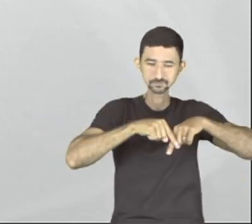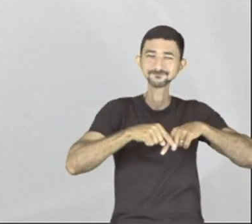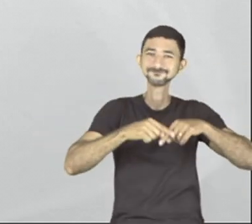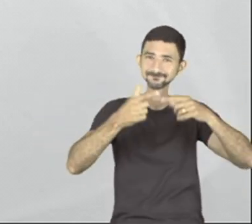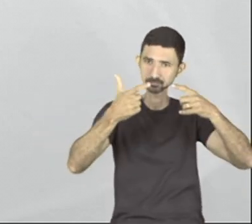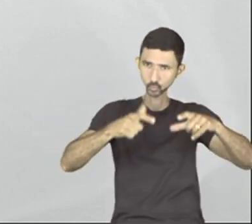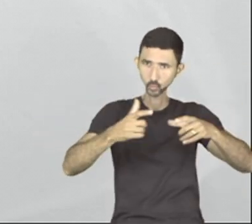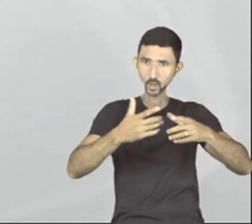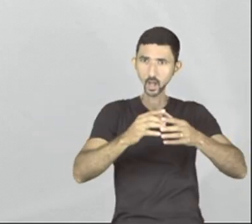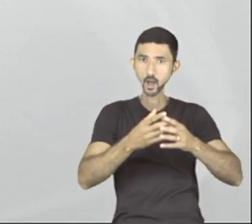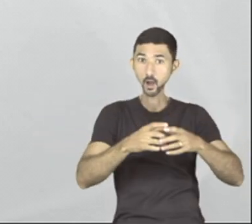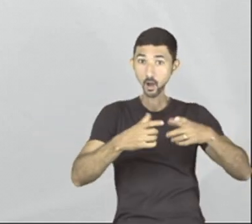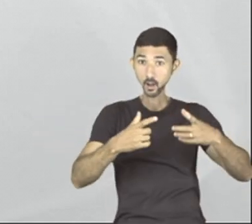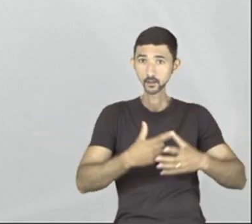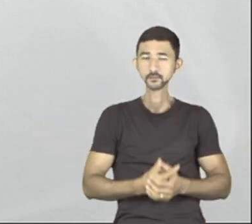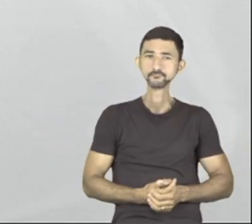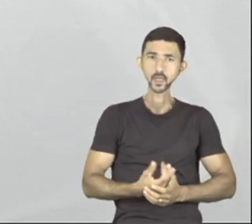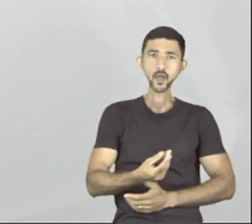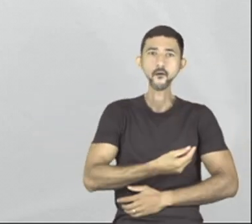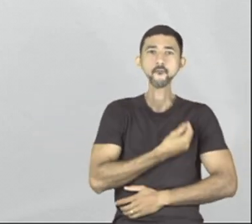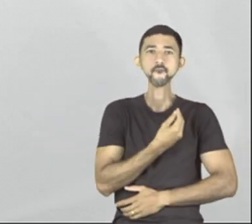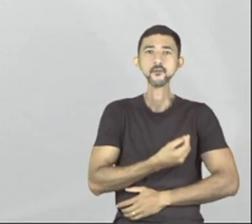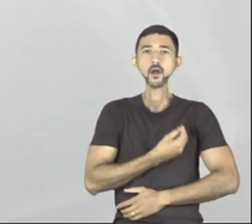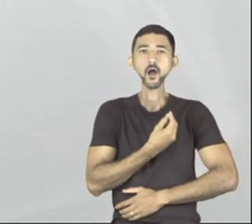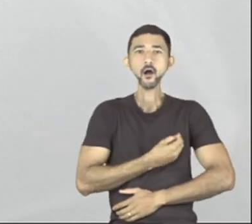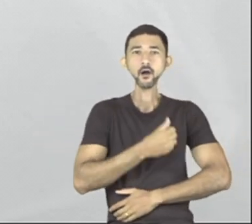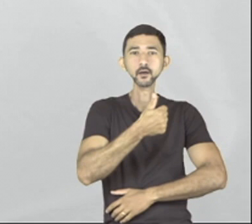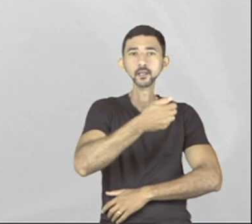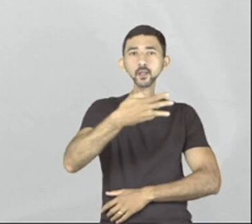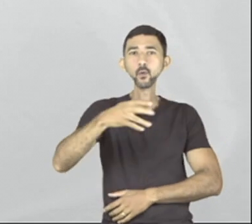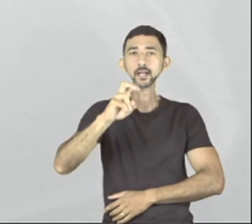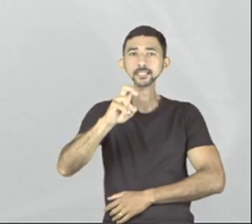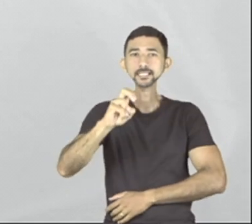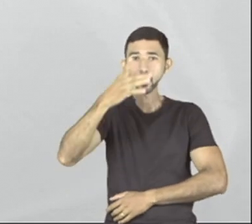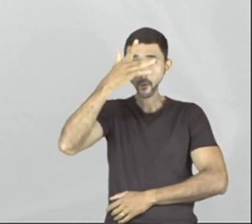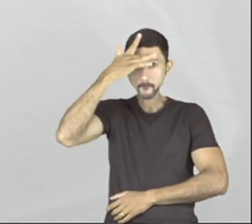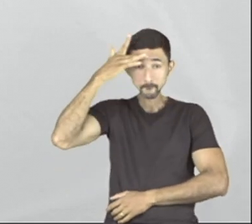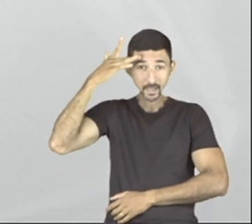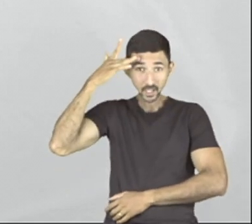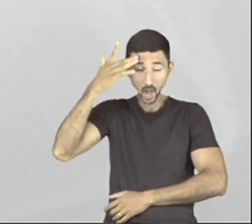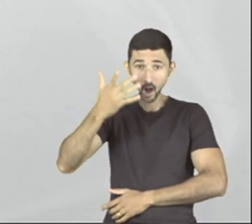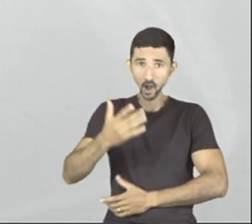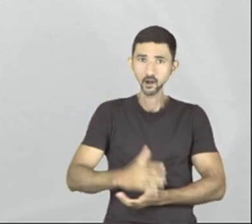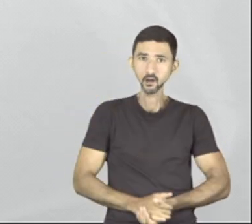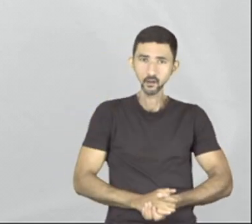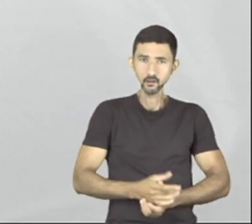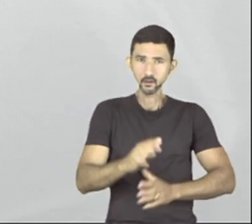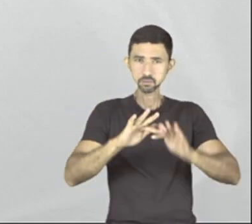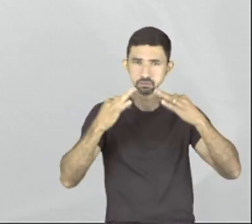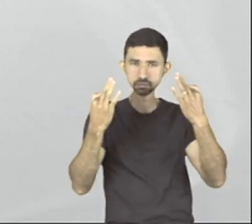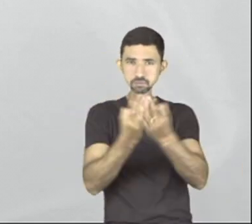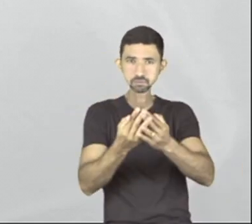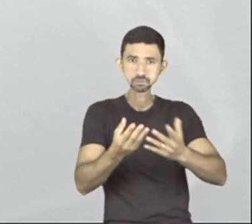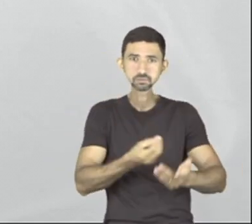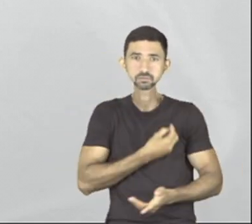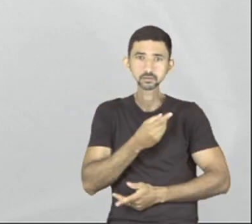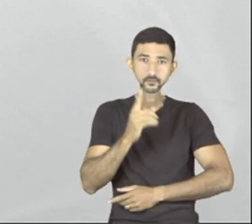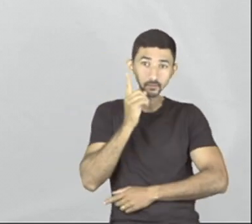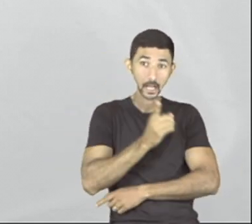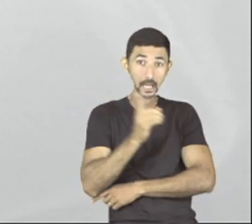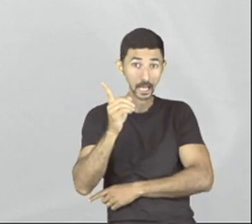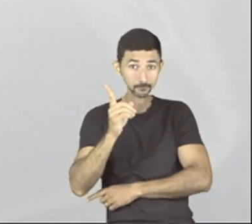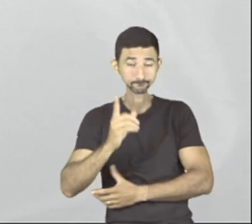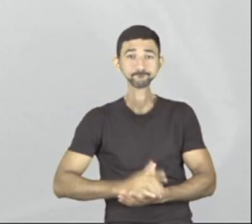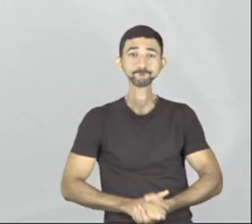que beneficia 145 famílias, cerca de 1.000 pessoas. O Instituto de Terras do Pará, que é o